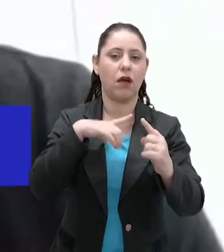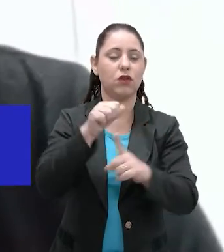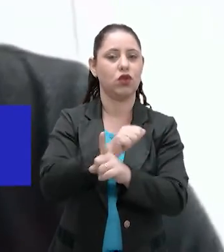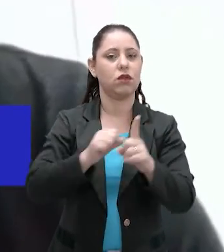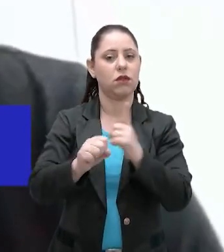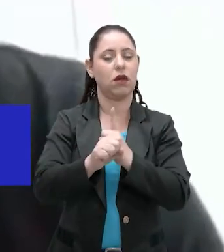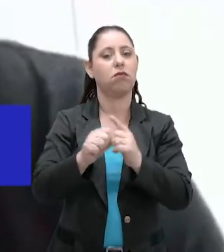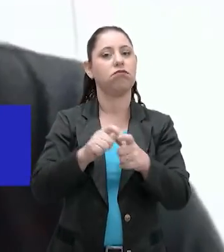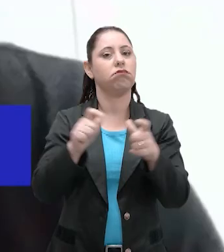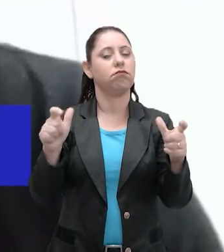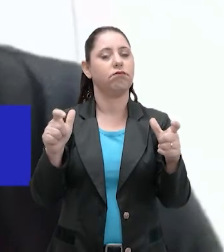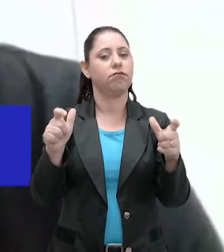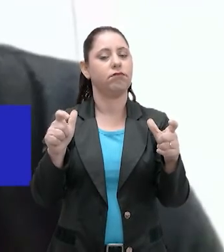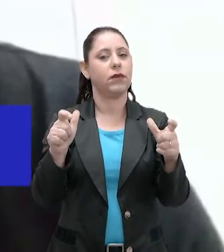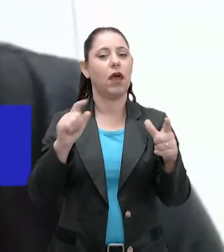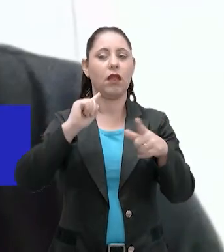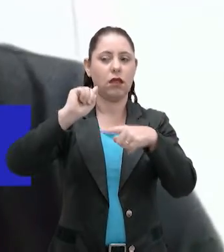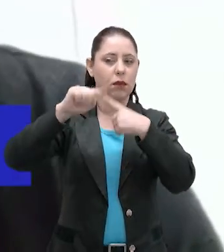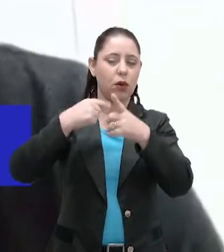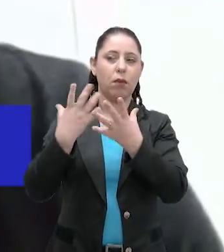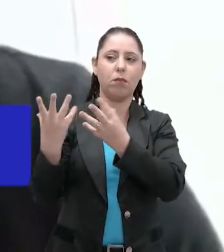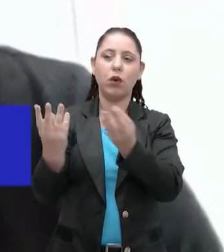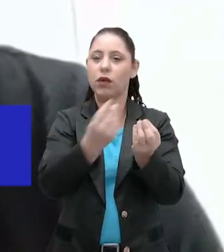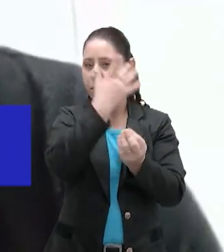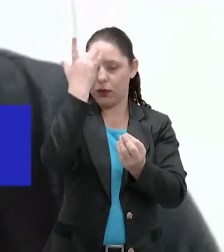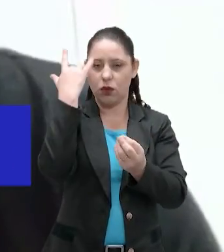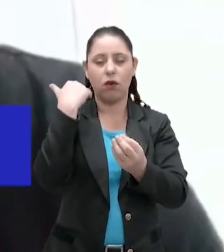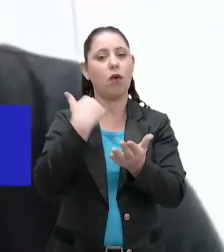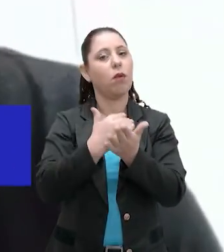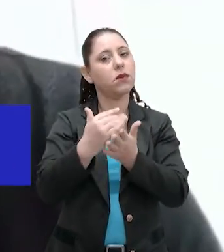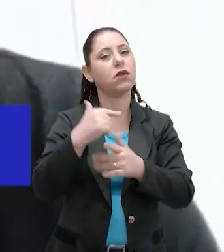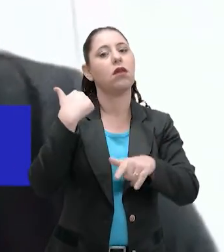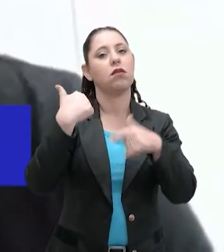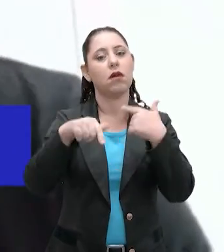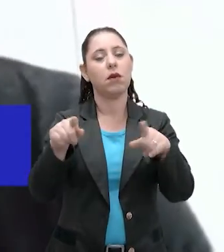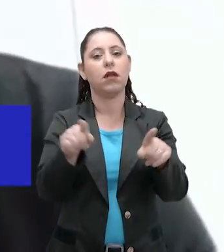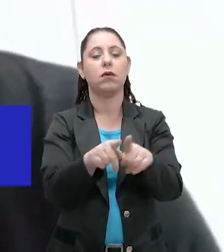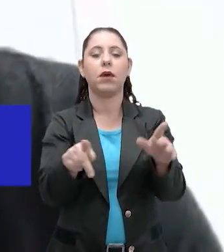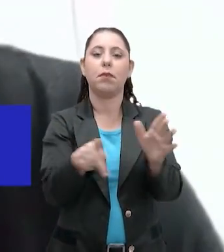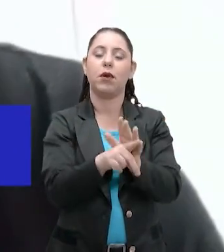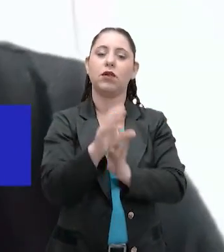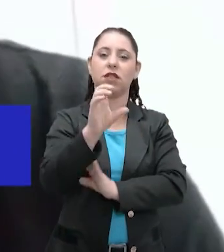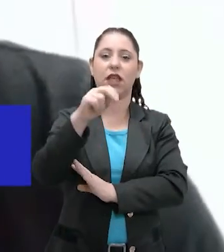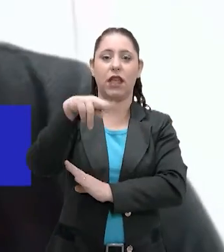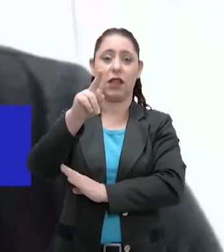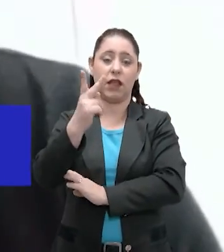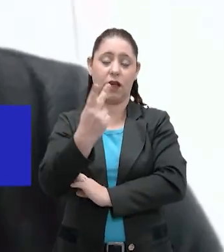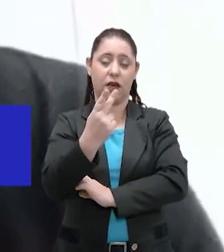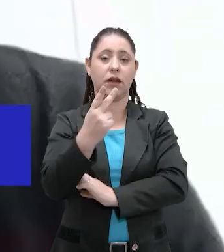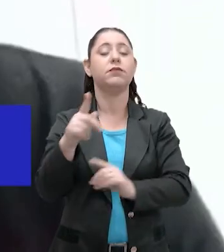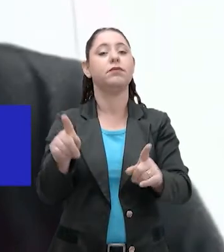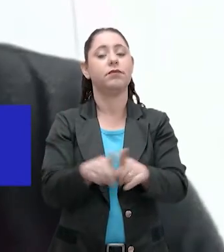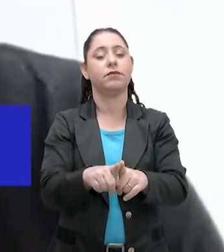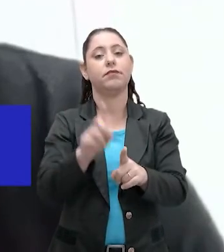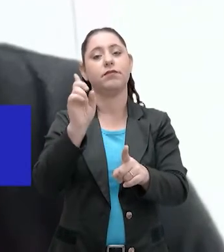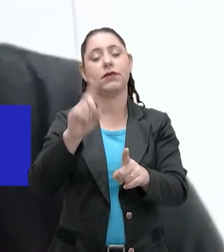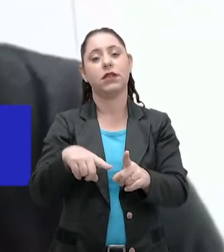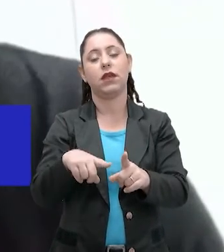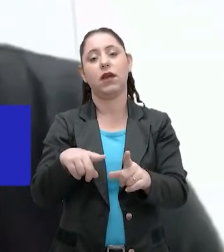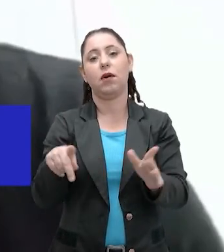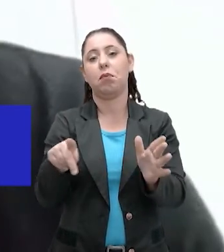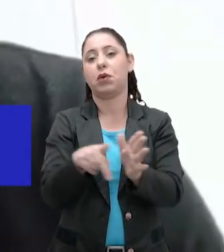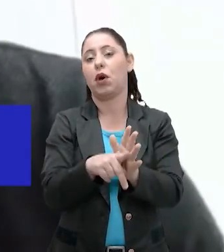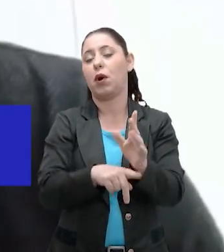alcance social bastante grande. A partir daí, muitas pessoas vão poder trabalhar com a sua CNH, e